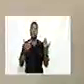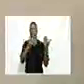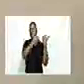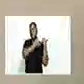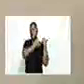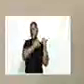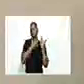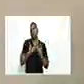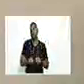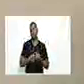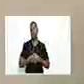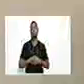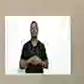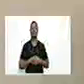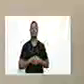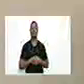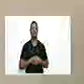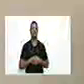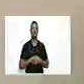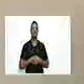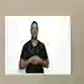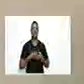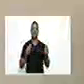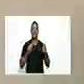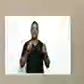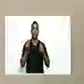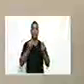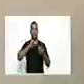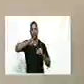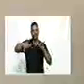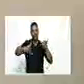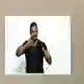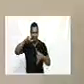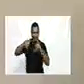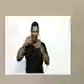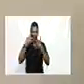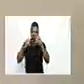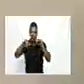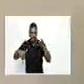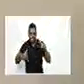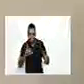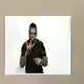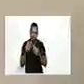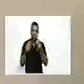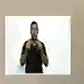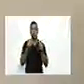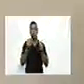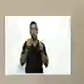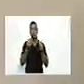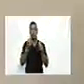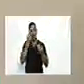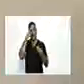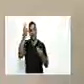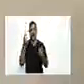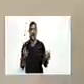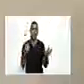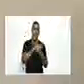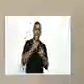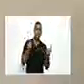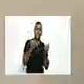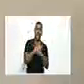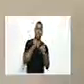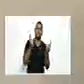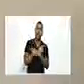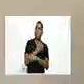ainda assume a respeito lá da da reciclagem essa ideia de alternância eu acho não tem coisa